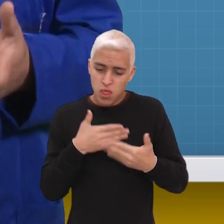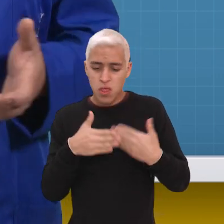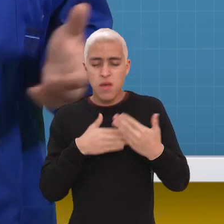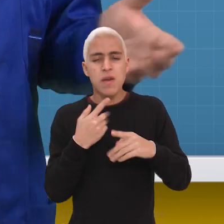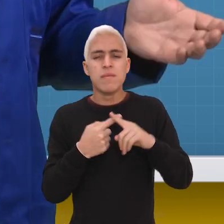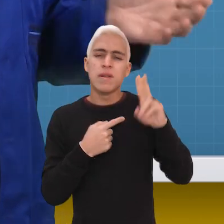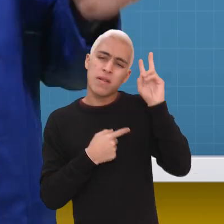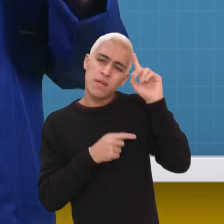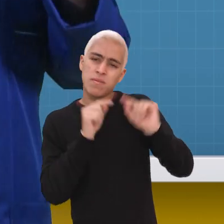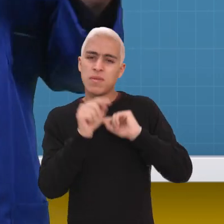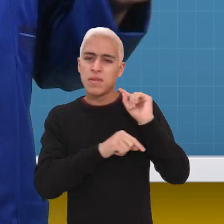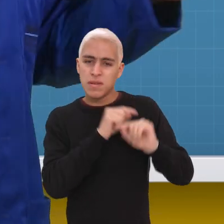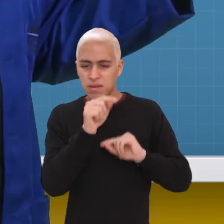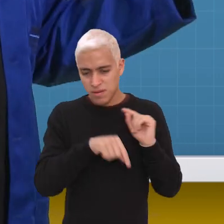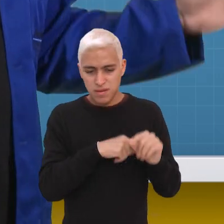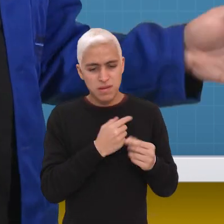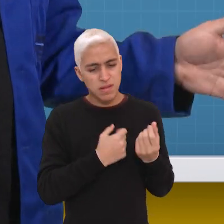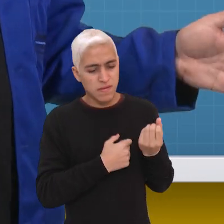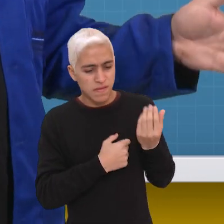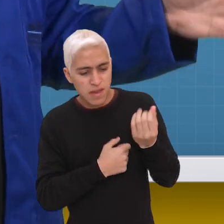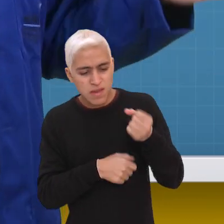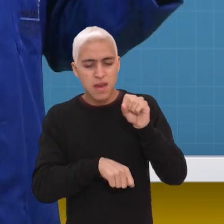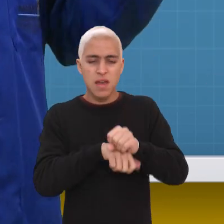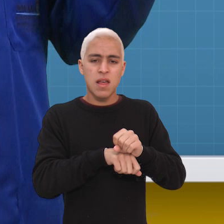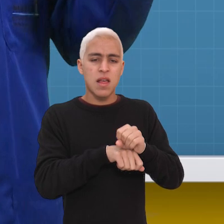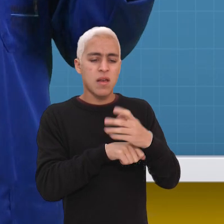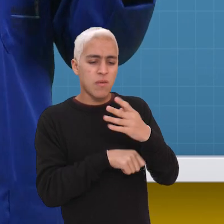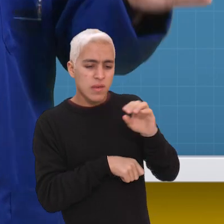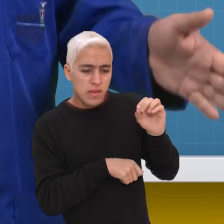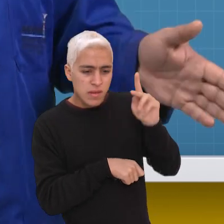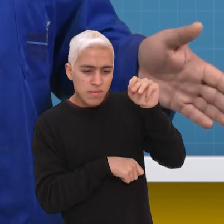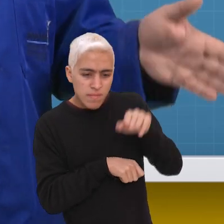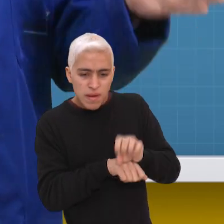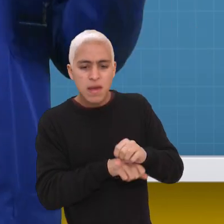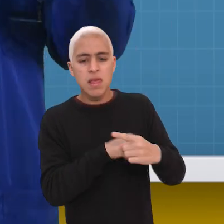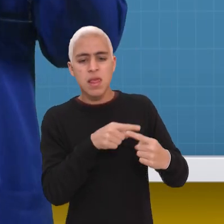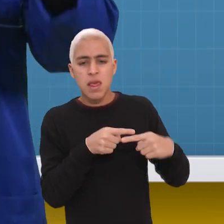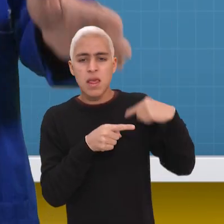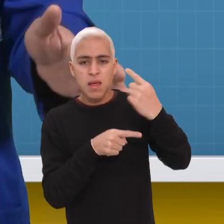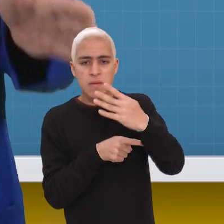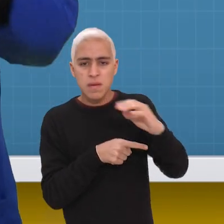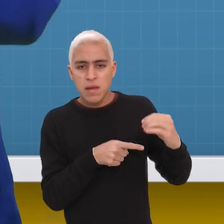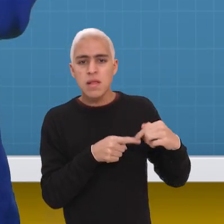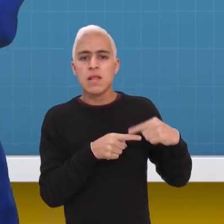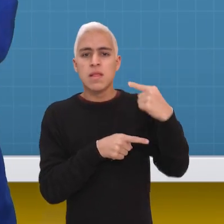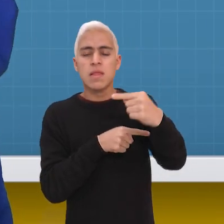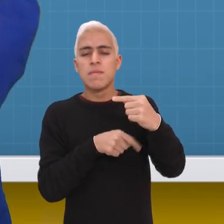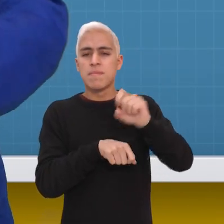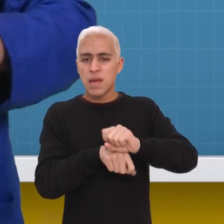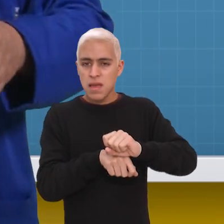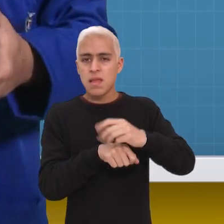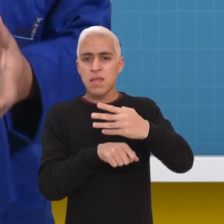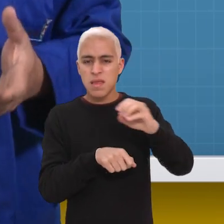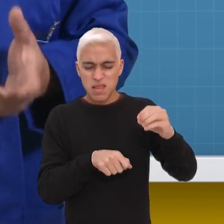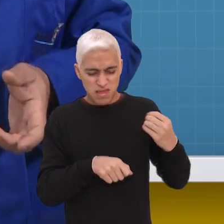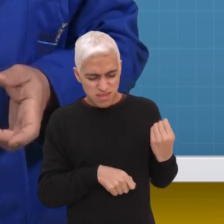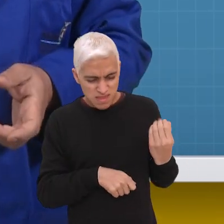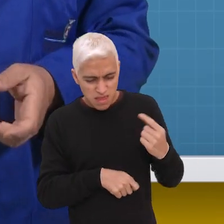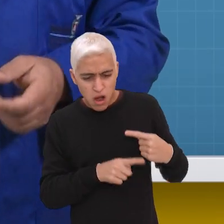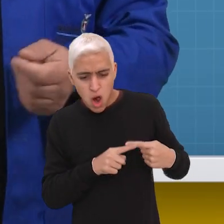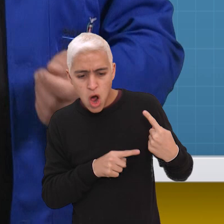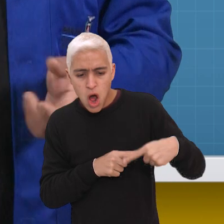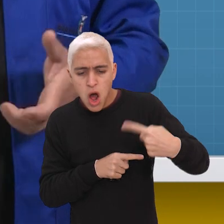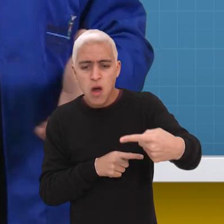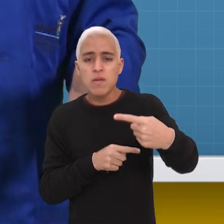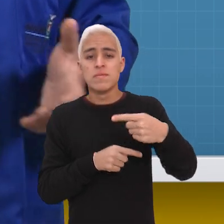Porque veja, lembra? Saiu, foi parar 400 quilômetros depois mais 400, depois mais 400. É longa,